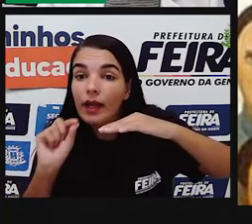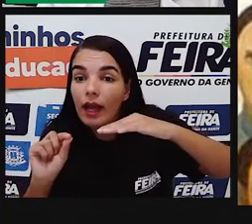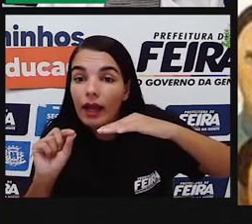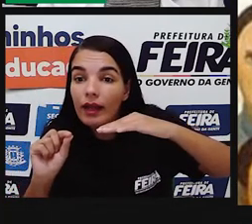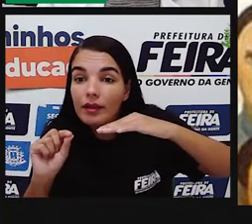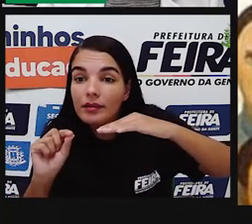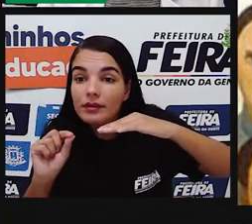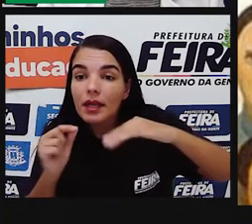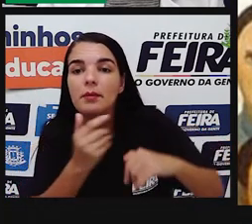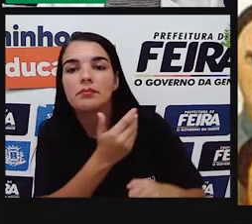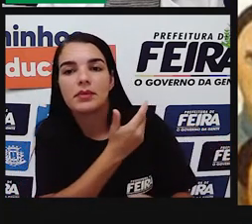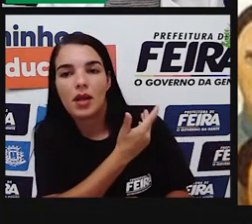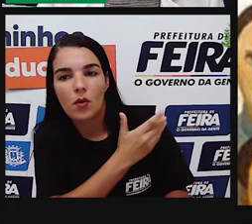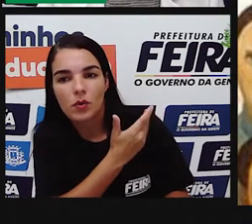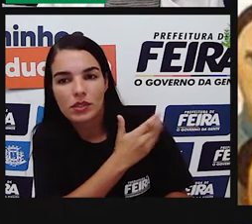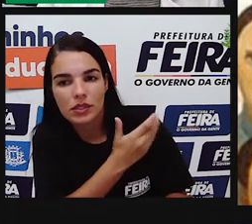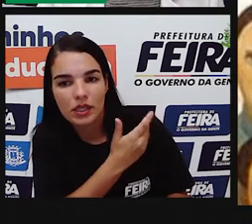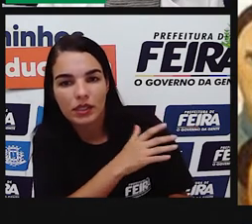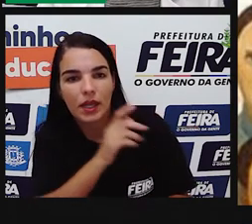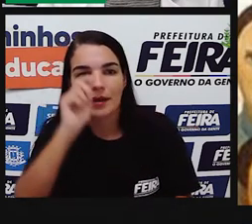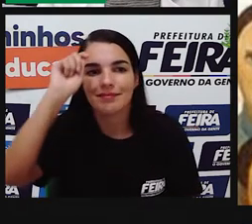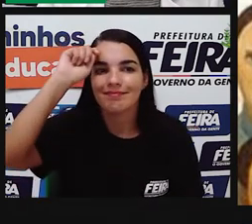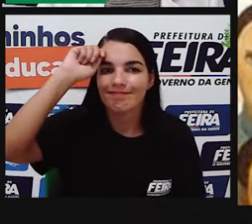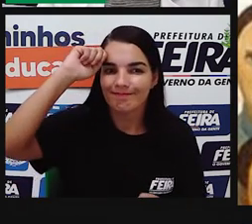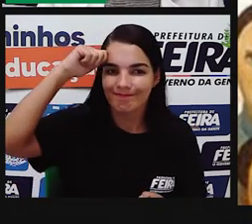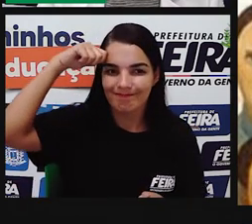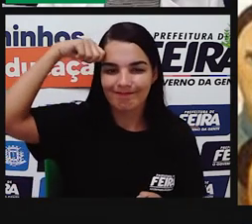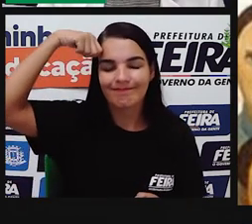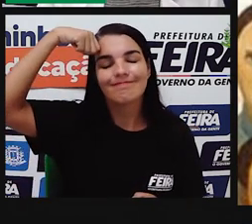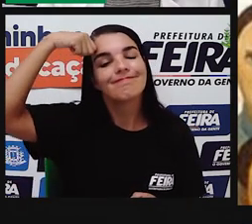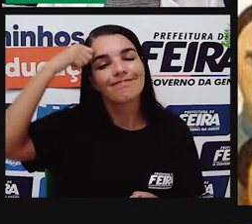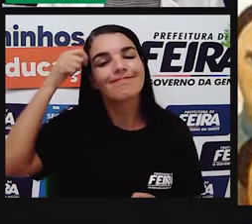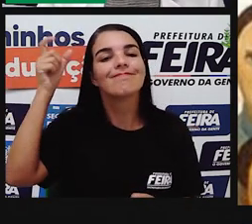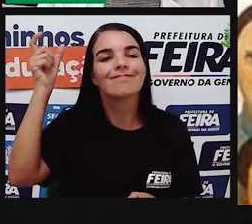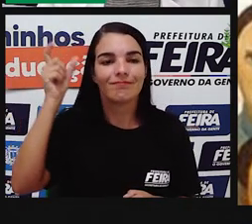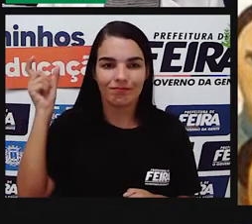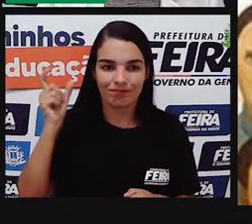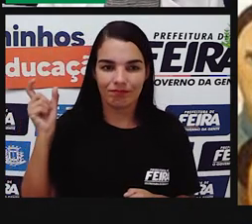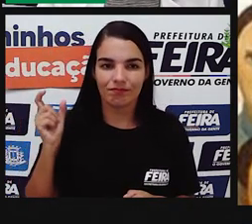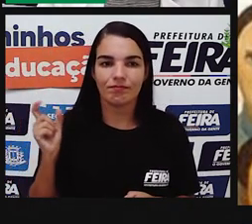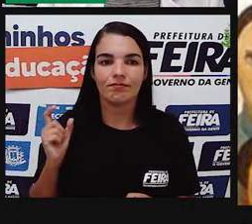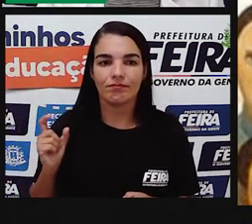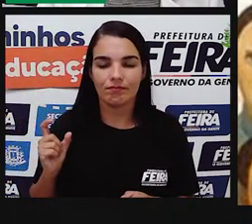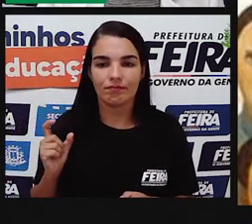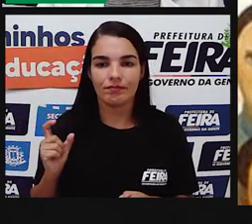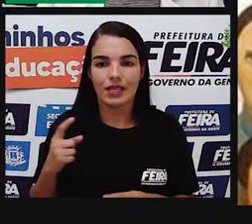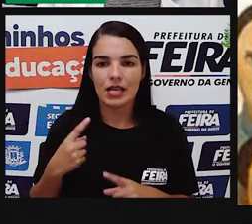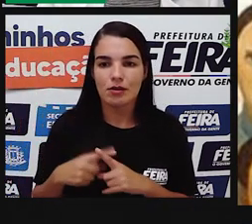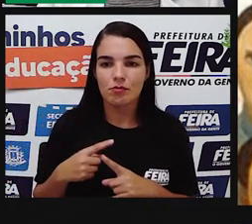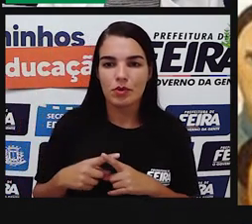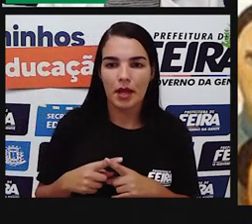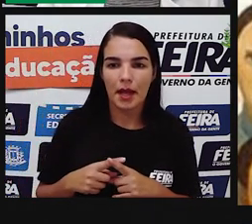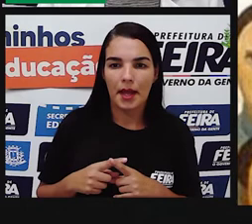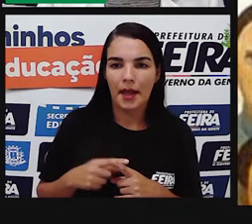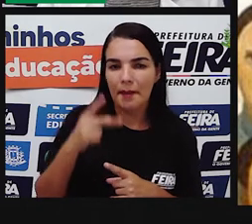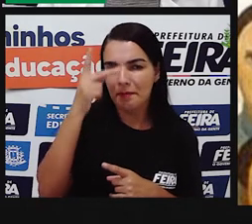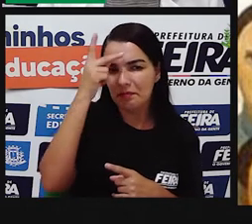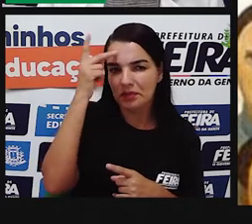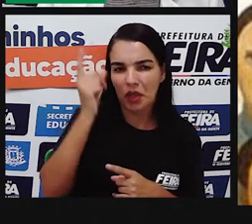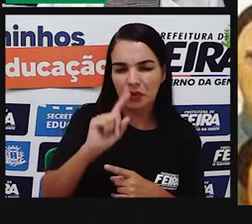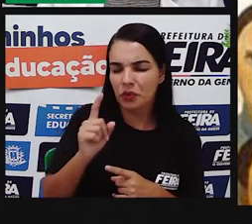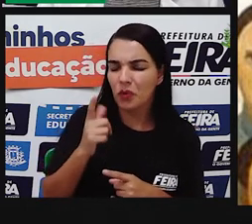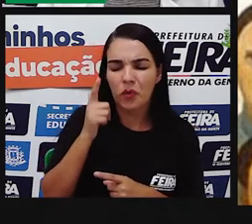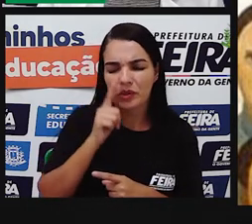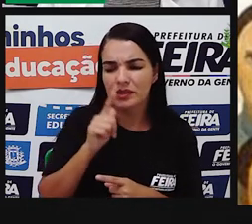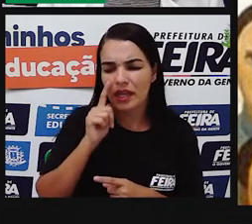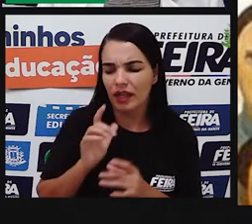nós já conhecemos a fundo na história do nosso país. As pessoas que não conseguem deixar de ser preconceituosas